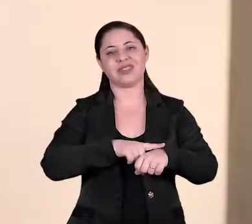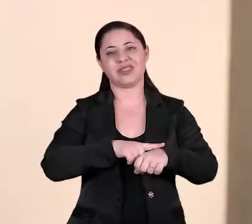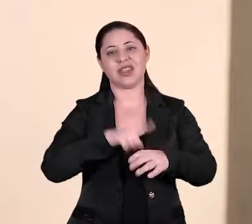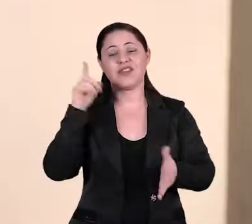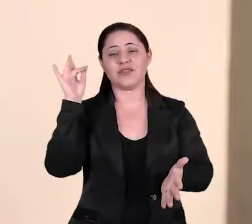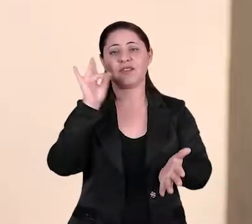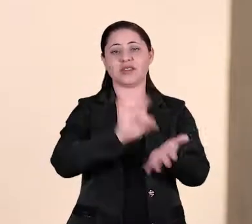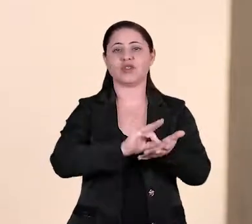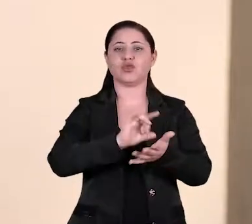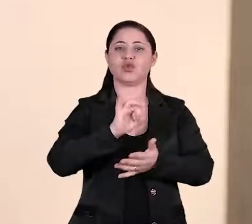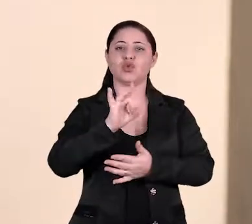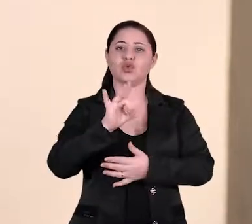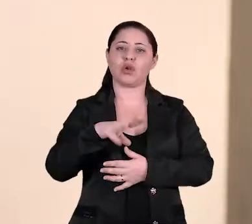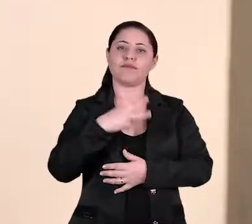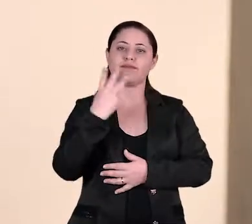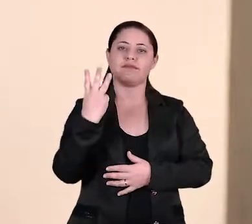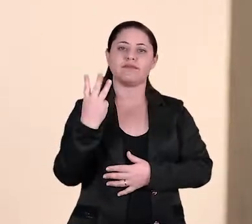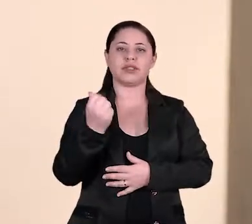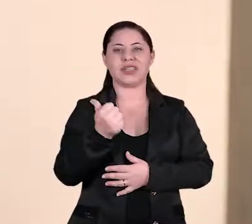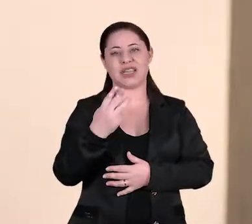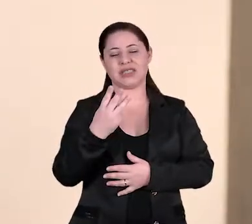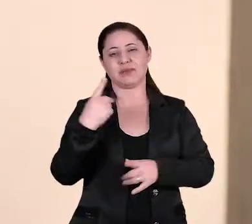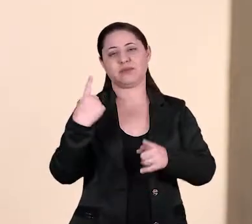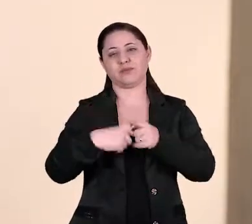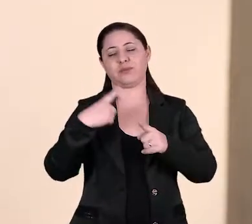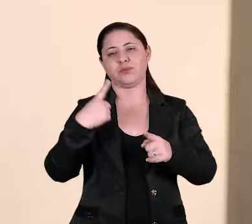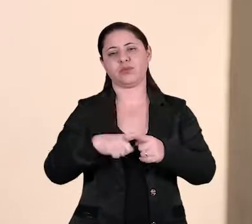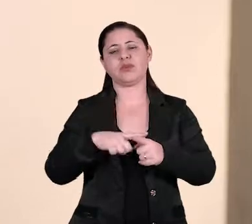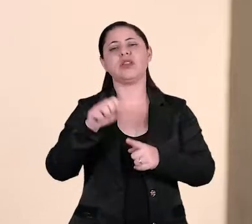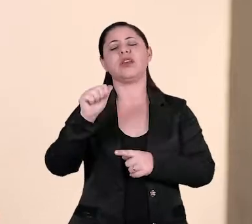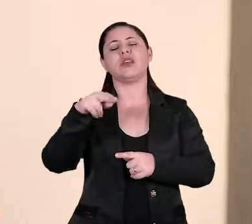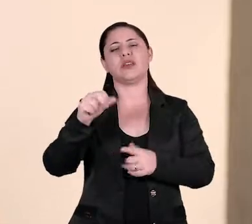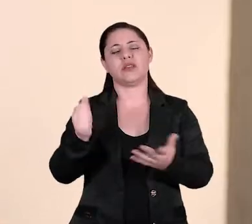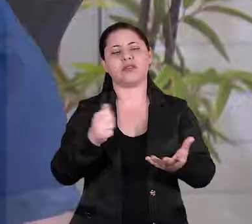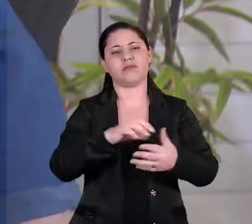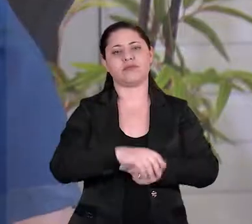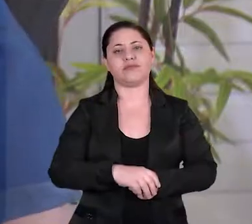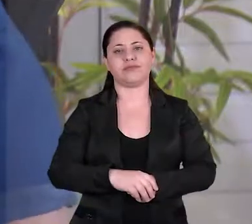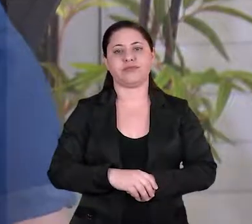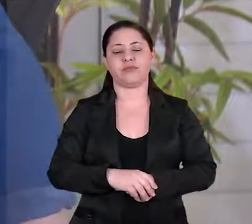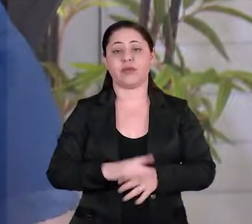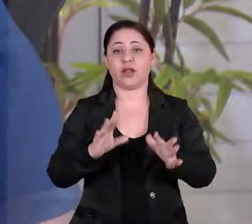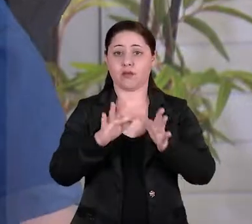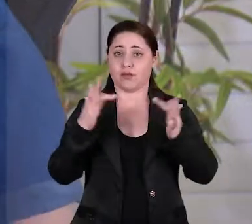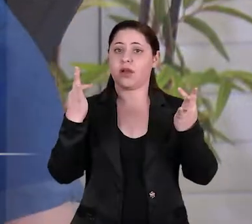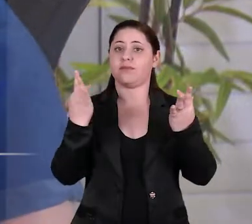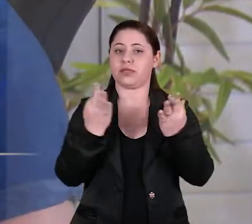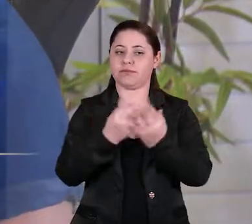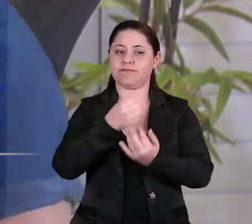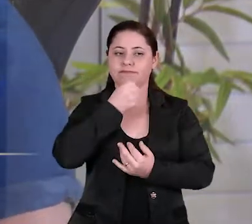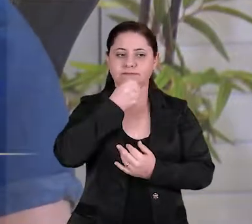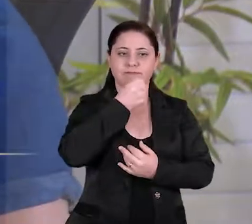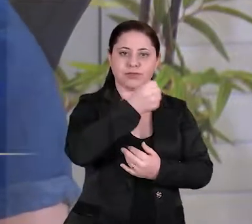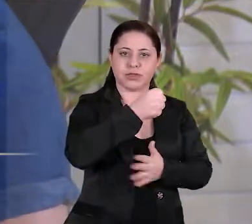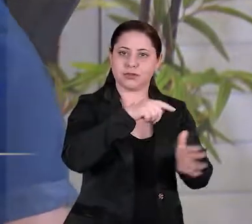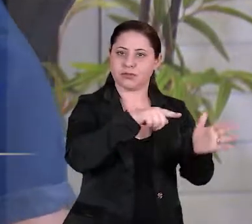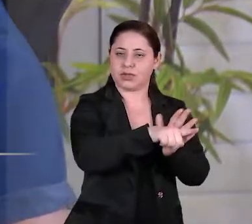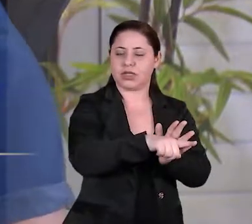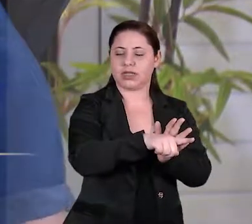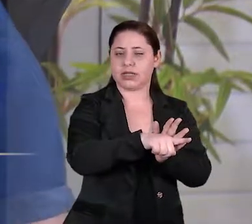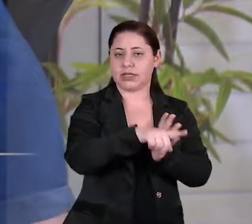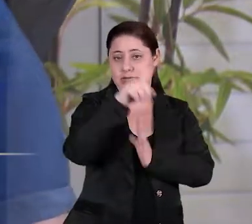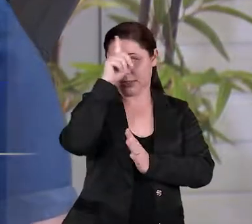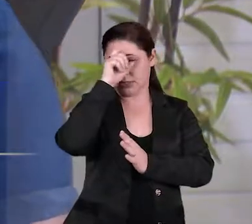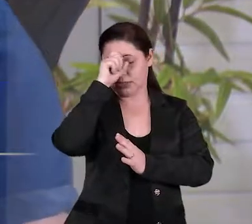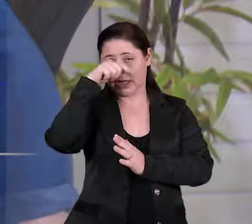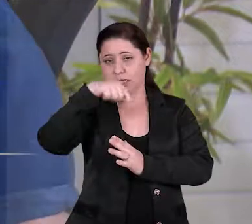foram considerados efetivos apenas 13. Por que, Ana? Muitas famílias foram entrevistadas, né, não só